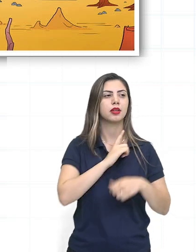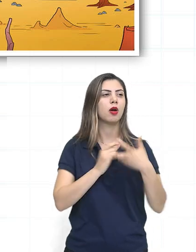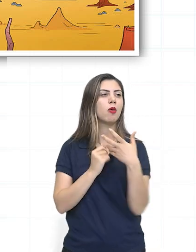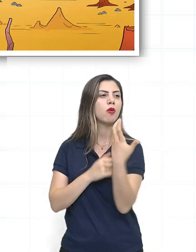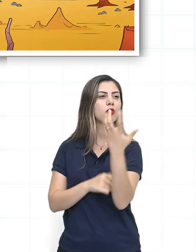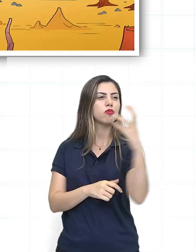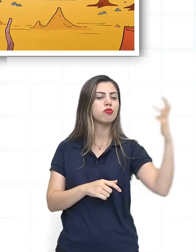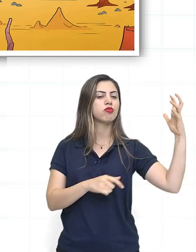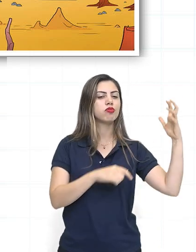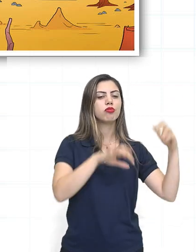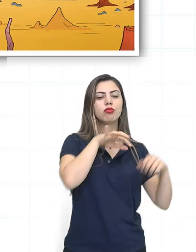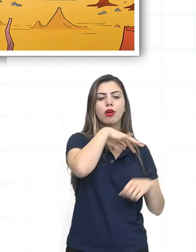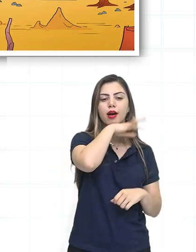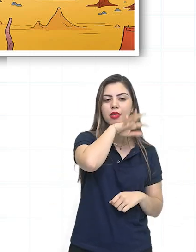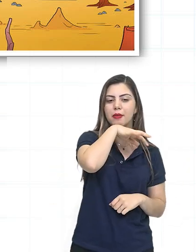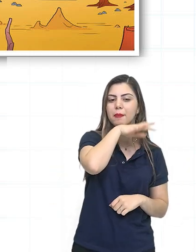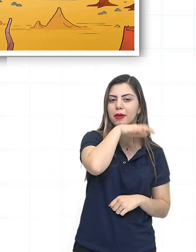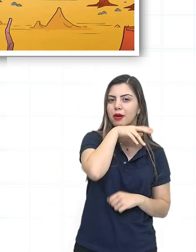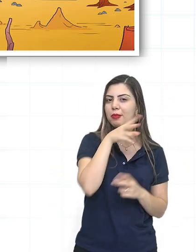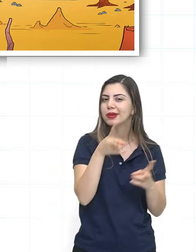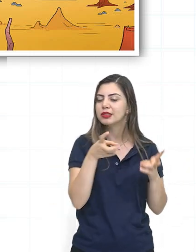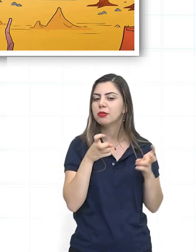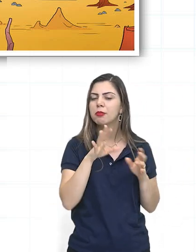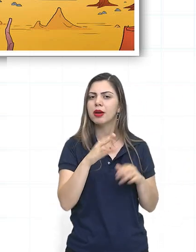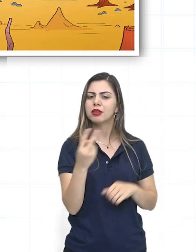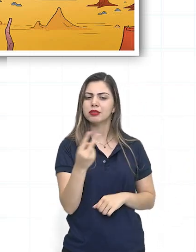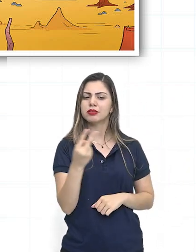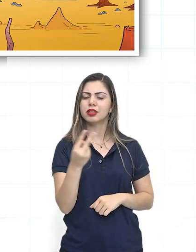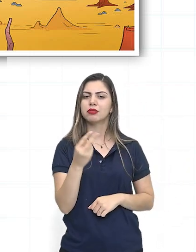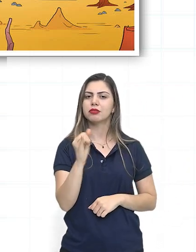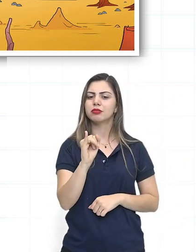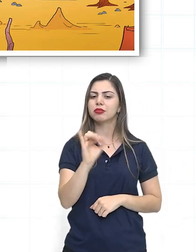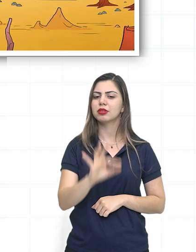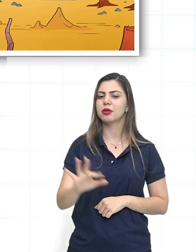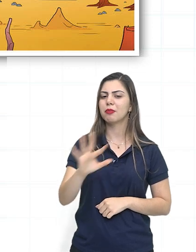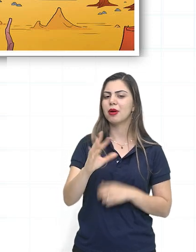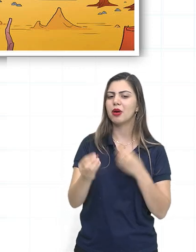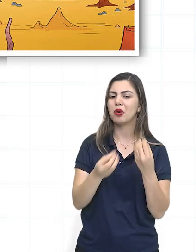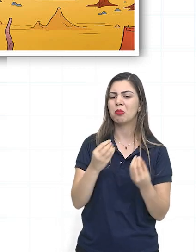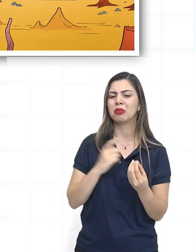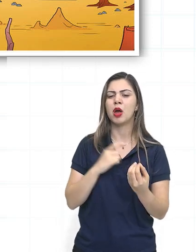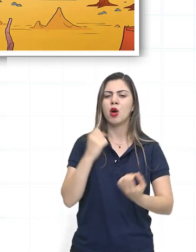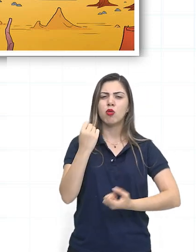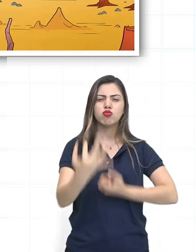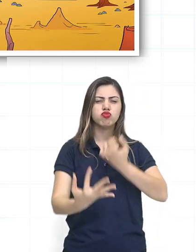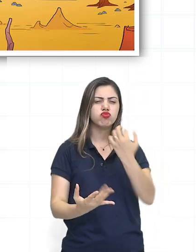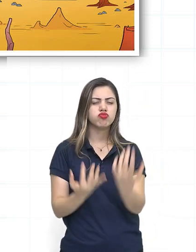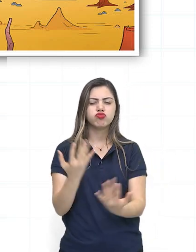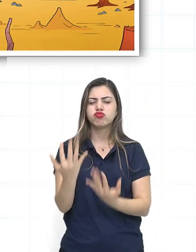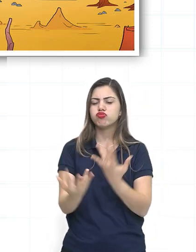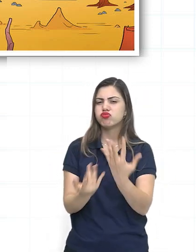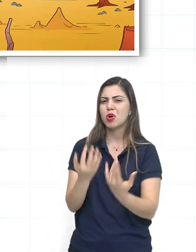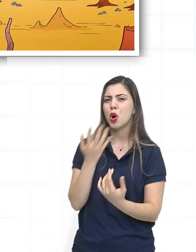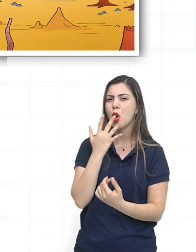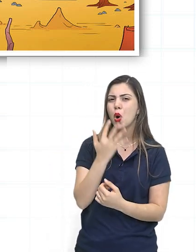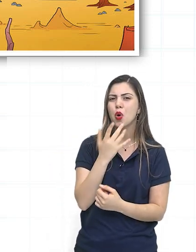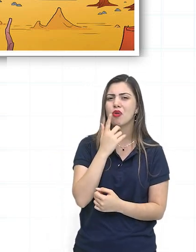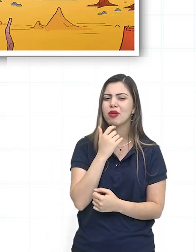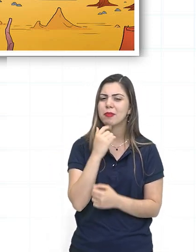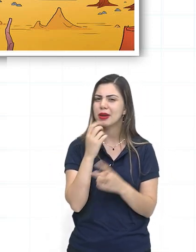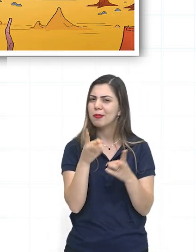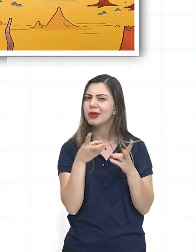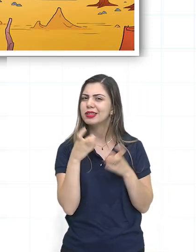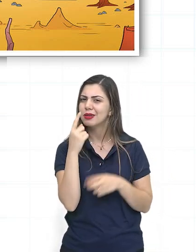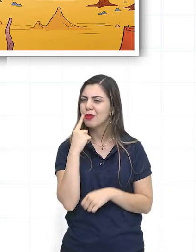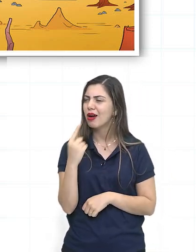árvores, animais, né? E aí, na segunda, você começa a observar que estão queimando, né? Porque está vermelho aí por trás, vocês estão vendo